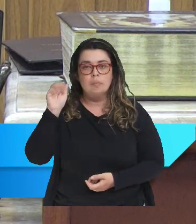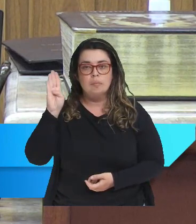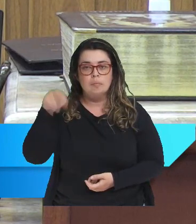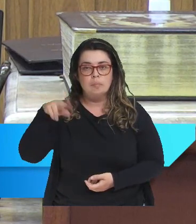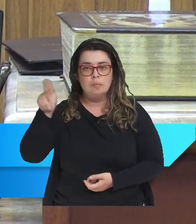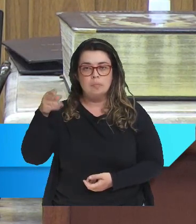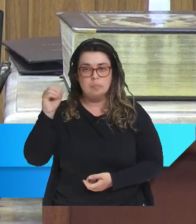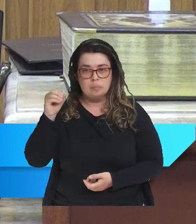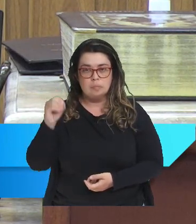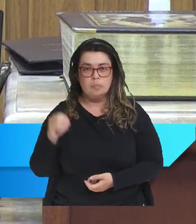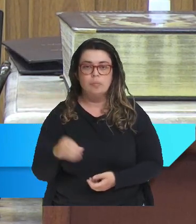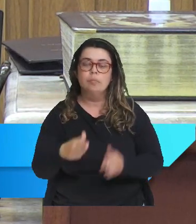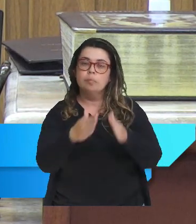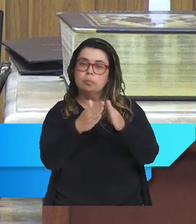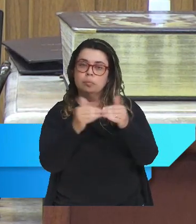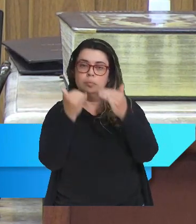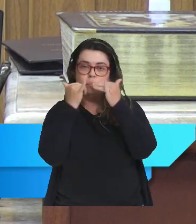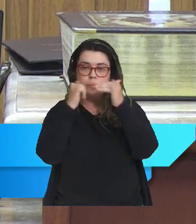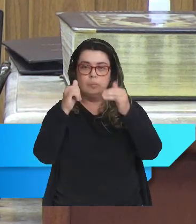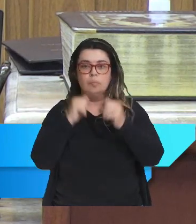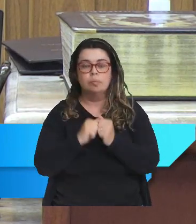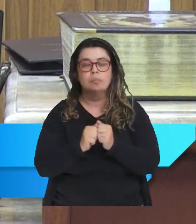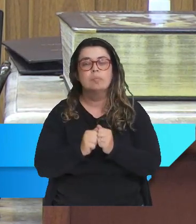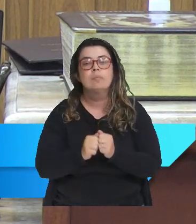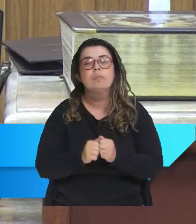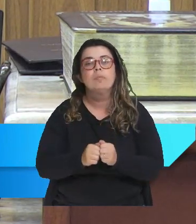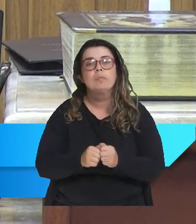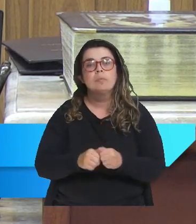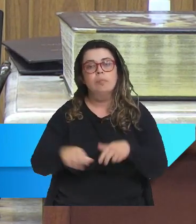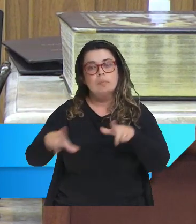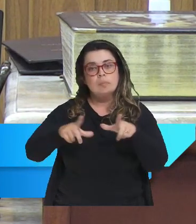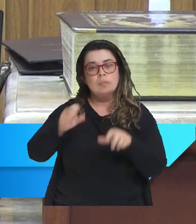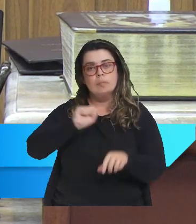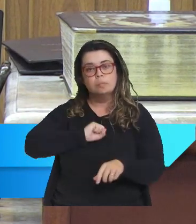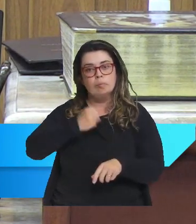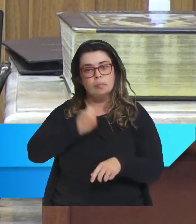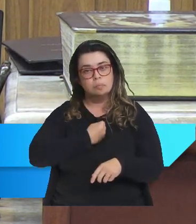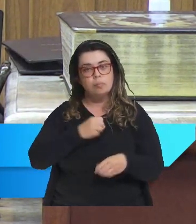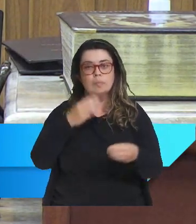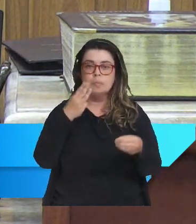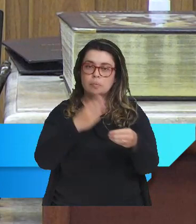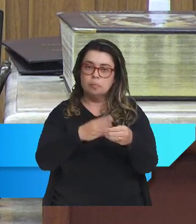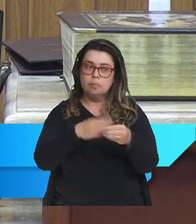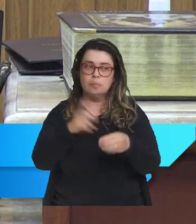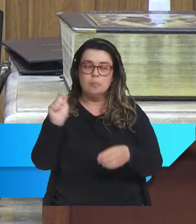Poder Executivo com relação à atividade delegada em nosso município.